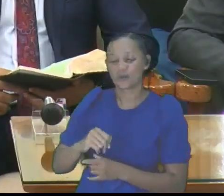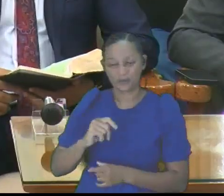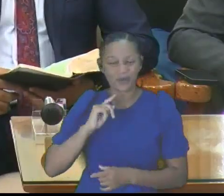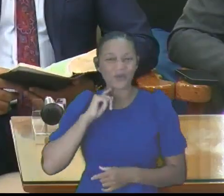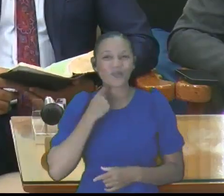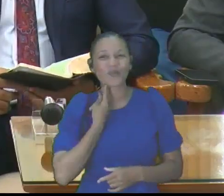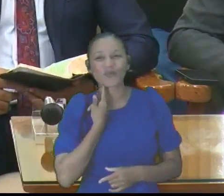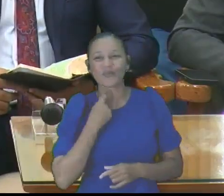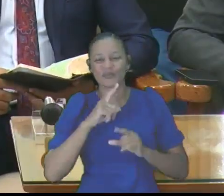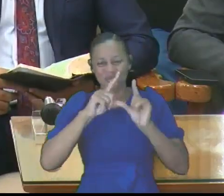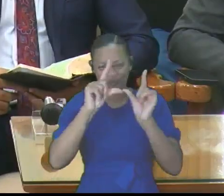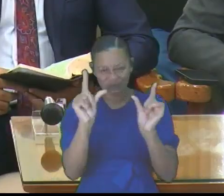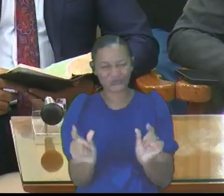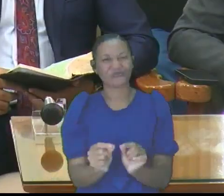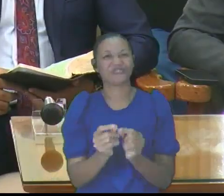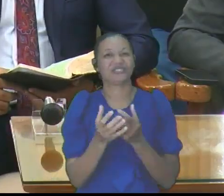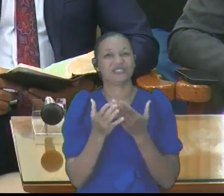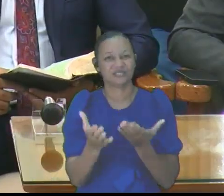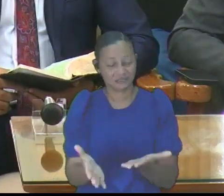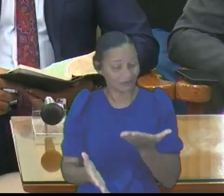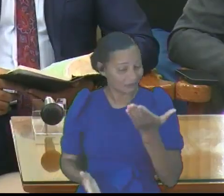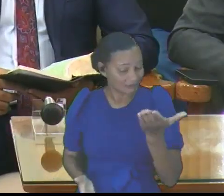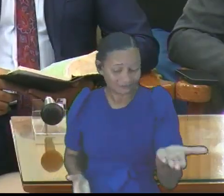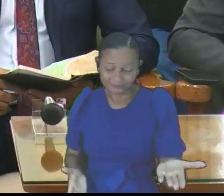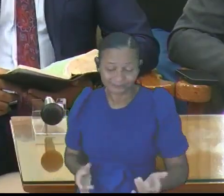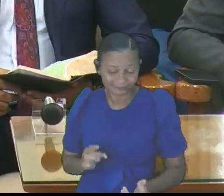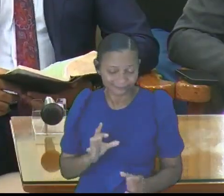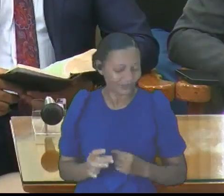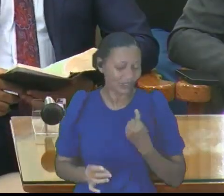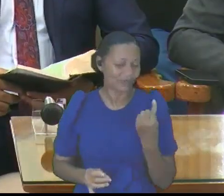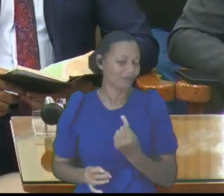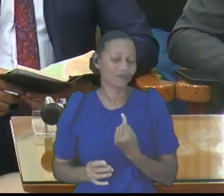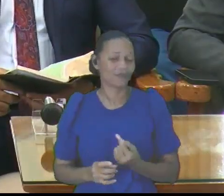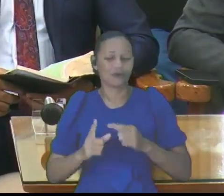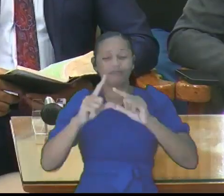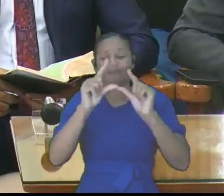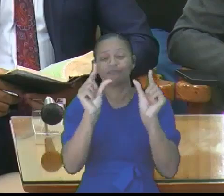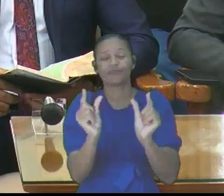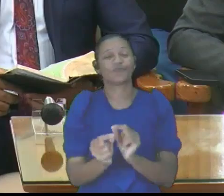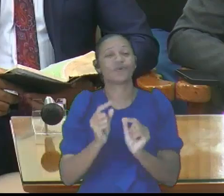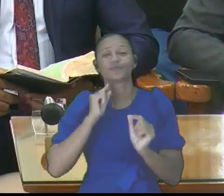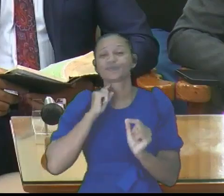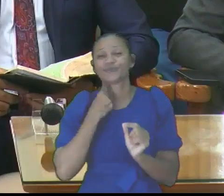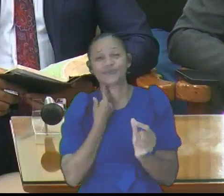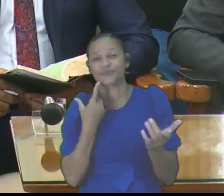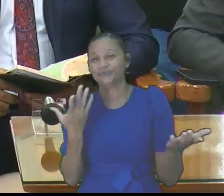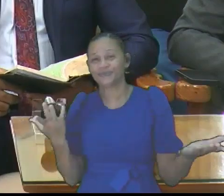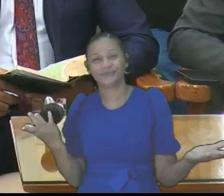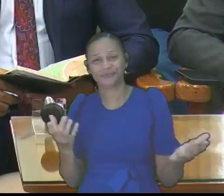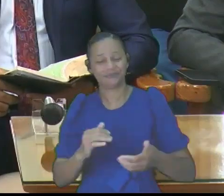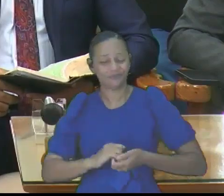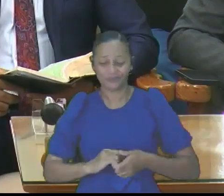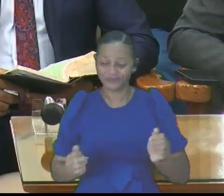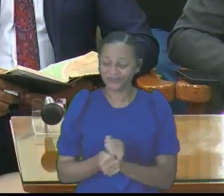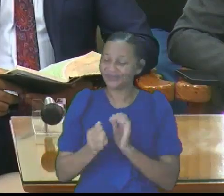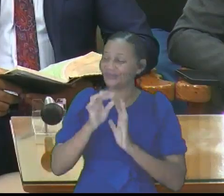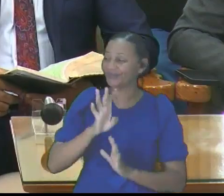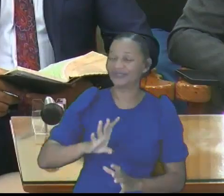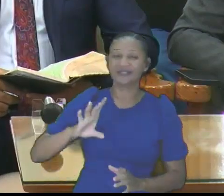mancha-pulmão. Essa ceia que você está tomando sozinho é um mancha-pulmão. Não serve não. Glória a